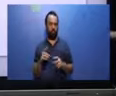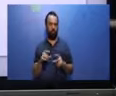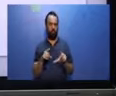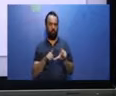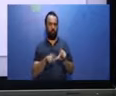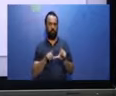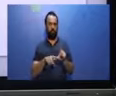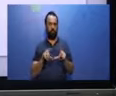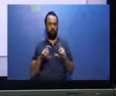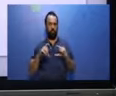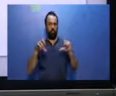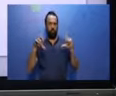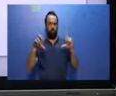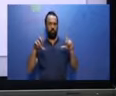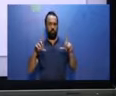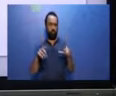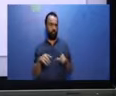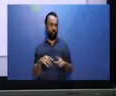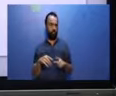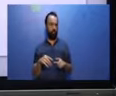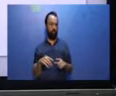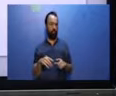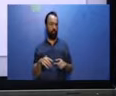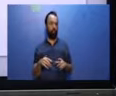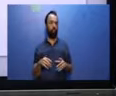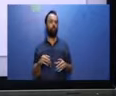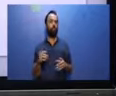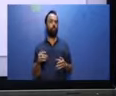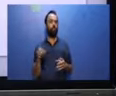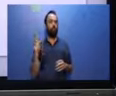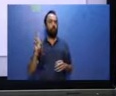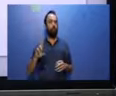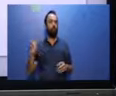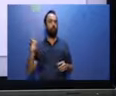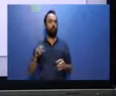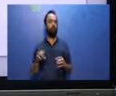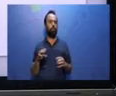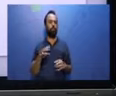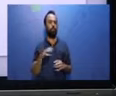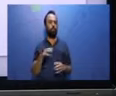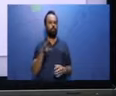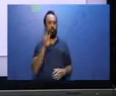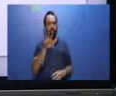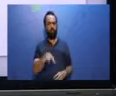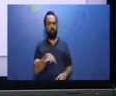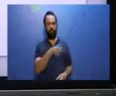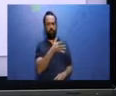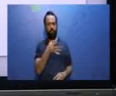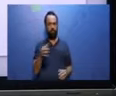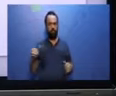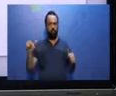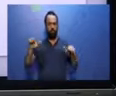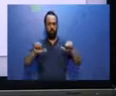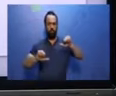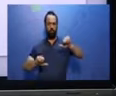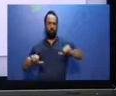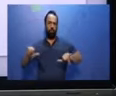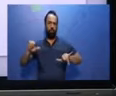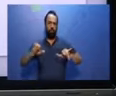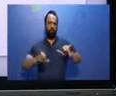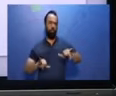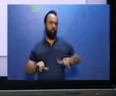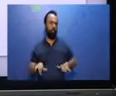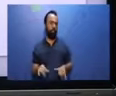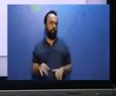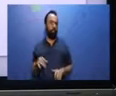letra maiúscula e nós retiramos essas informações da tabela periódica então aqui nós temos a fórmula do h2oh